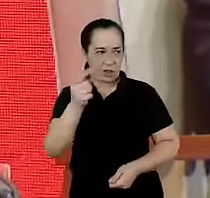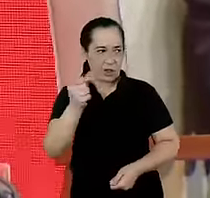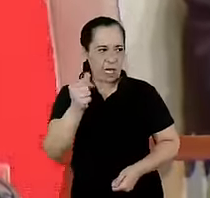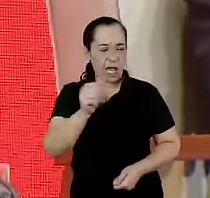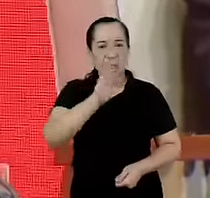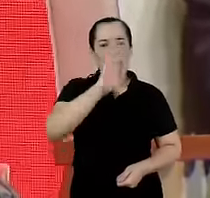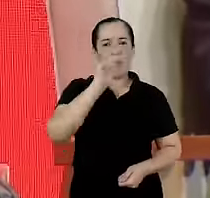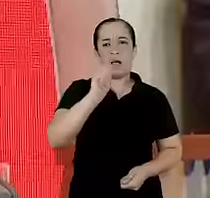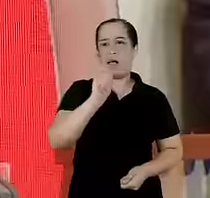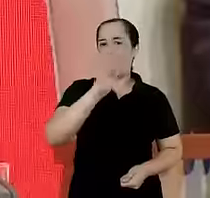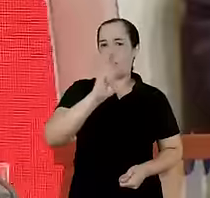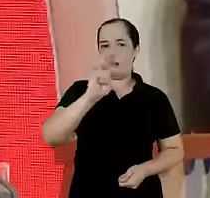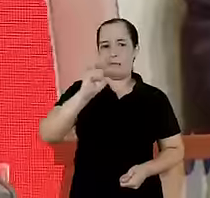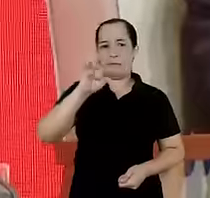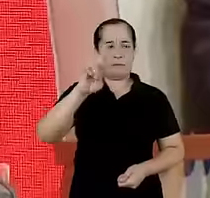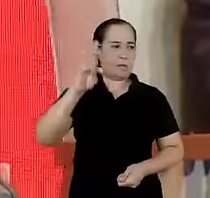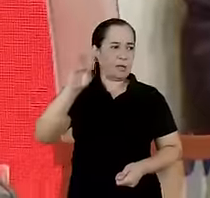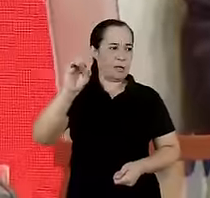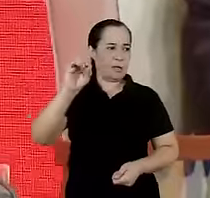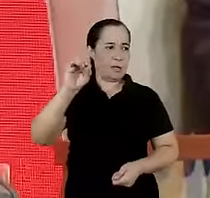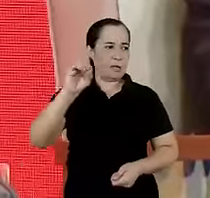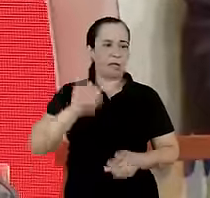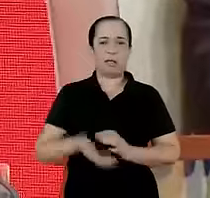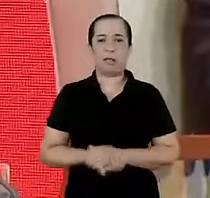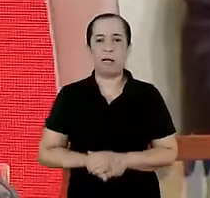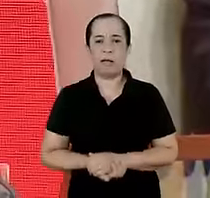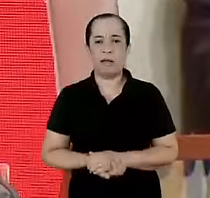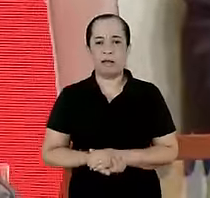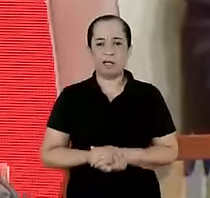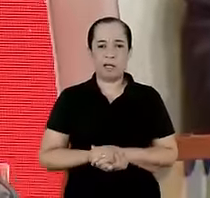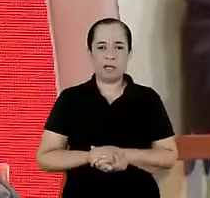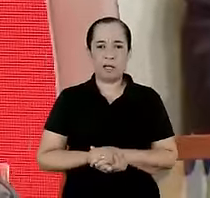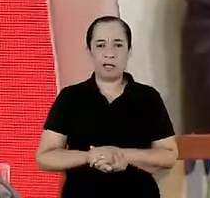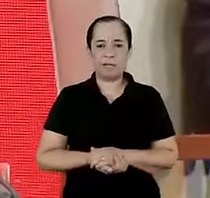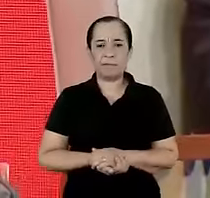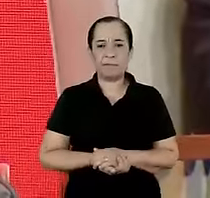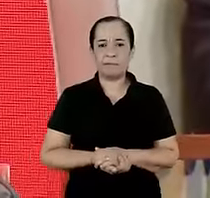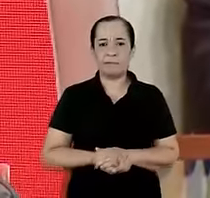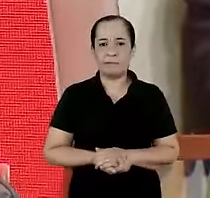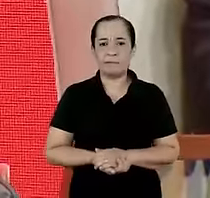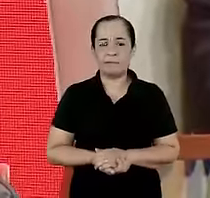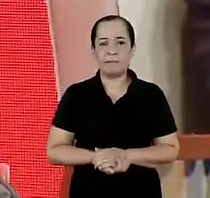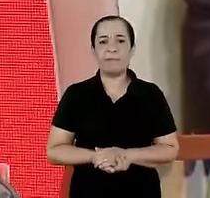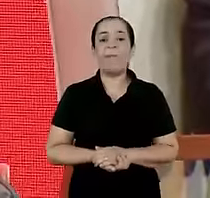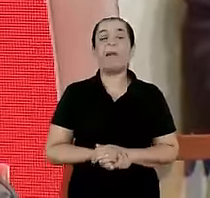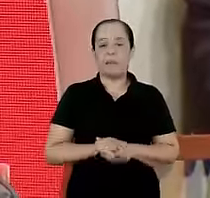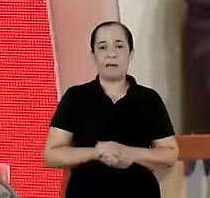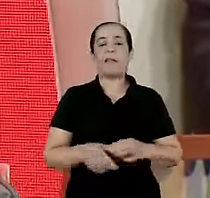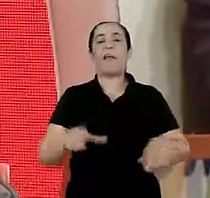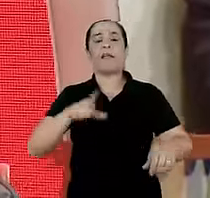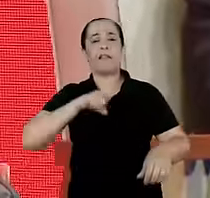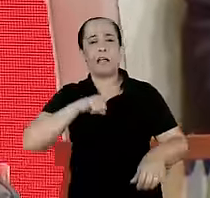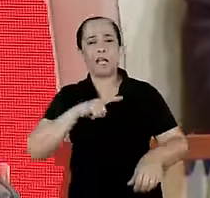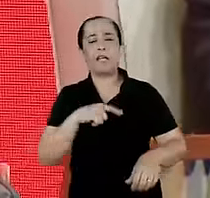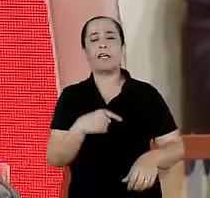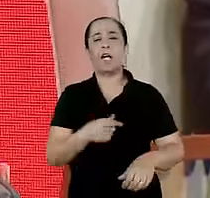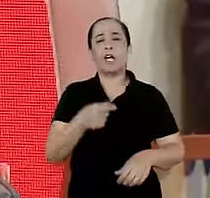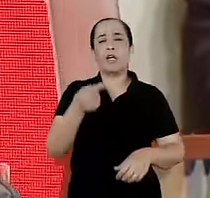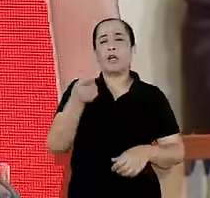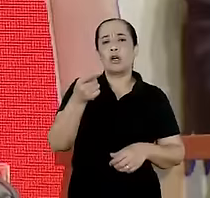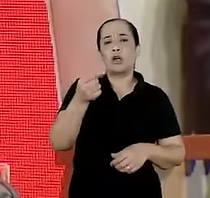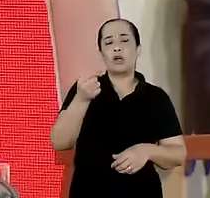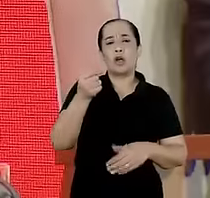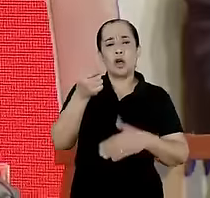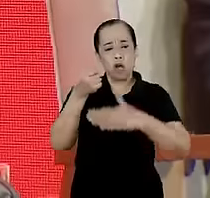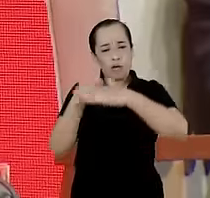vernáculo eh entendo que isso passa pela ideia de simplificar a jornada de investimento entendo que isso passa pela